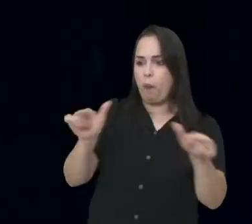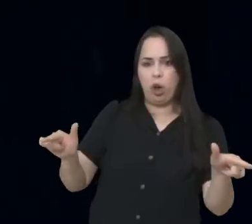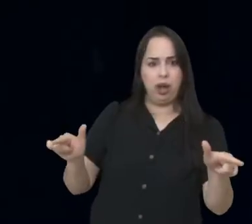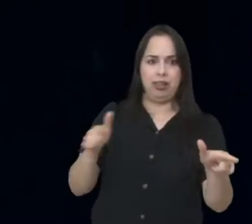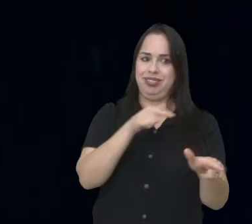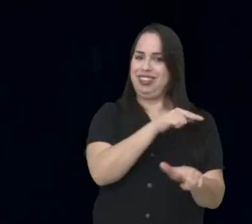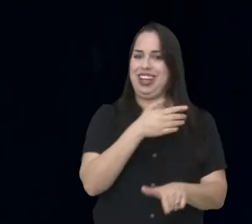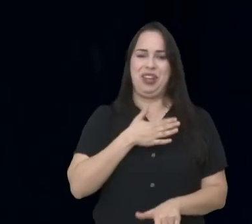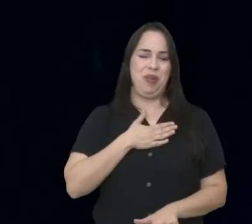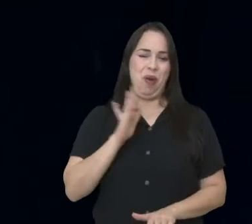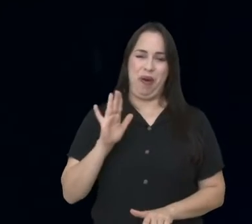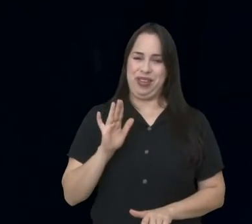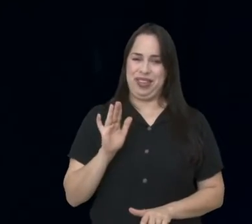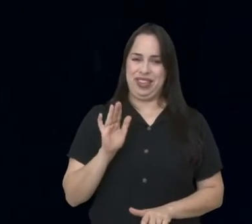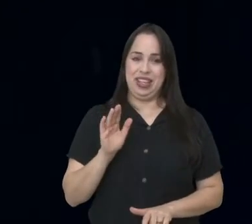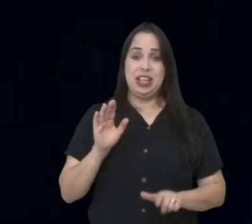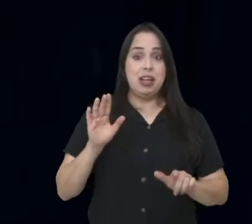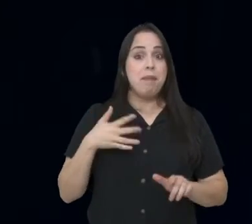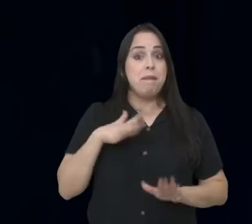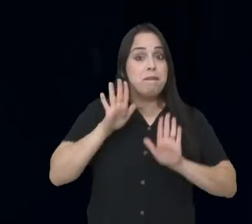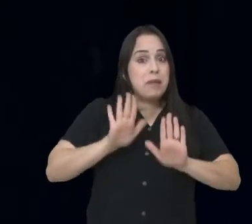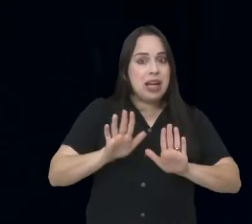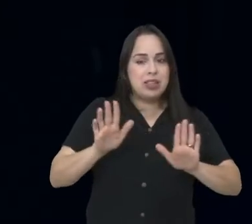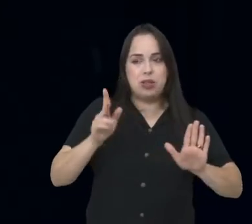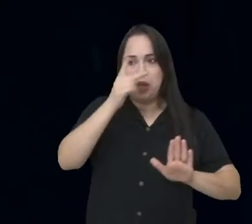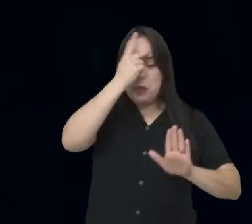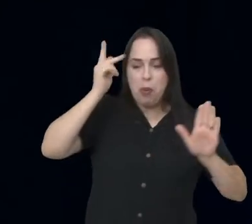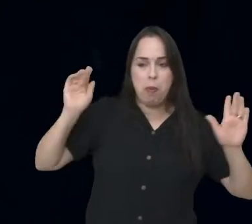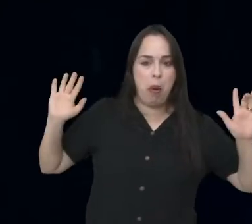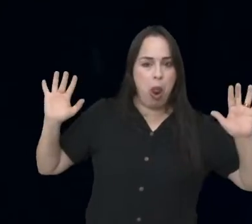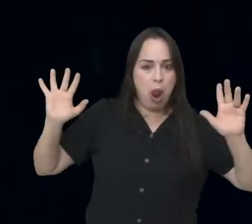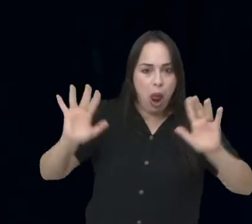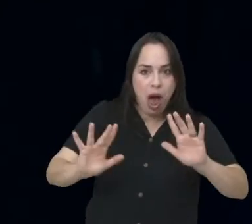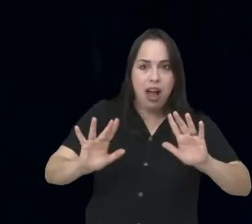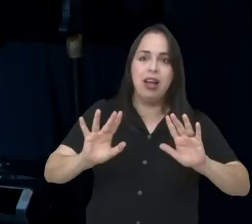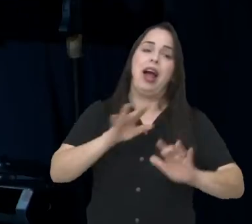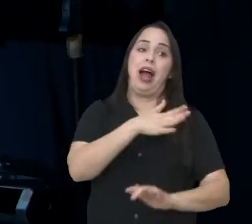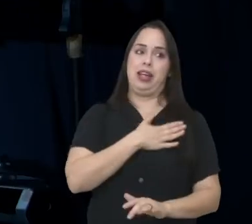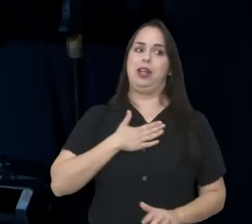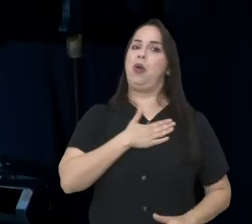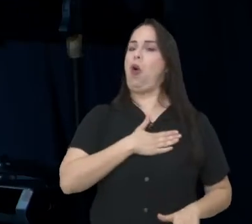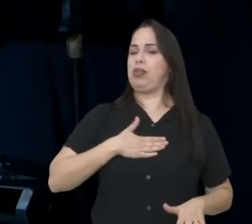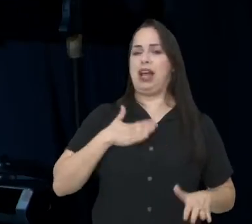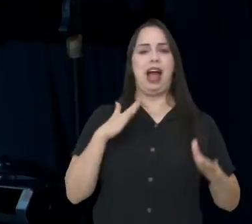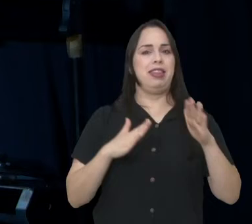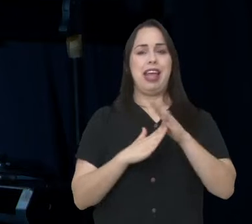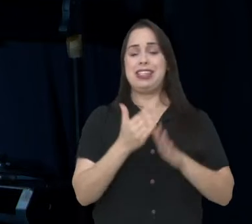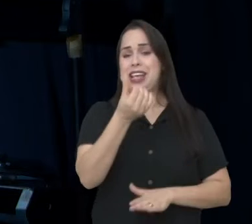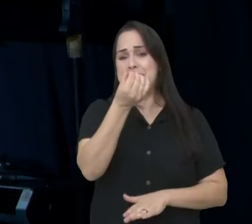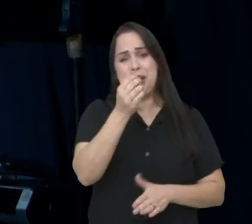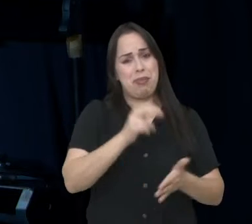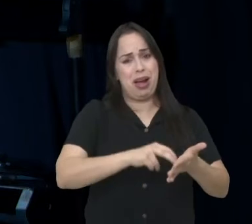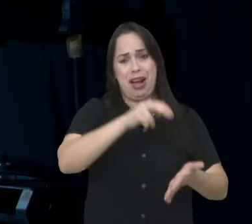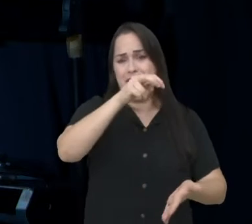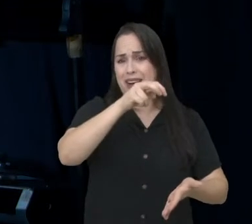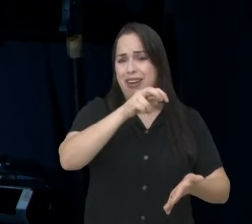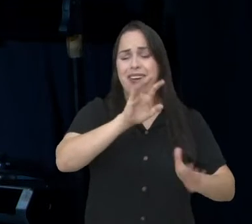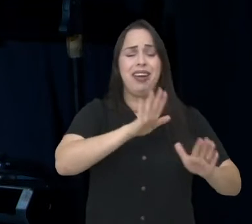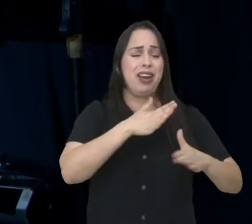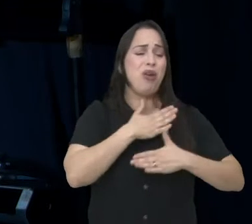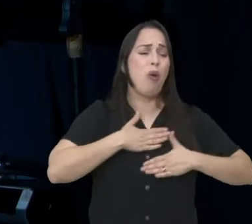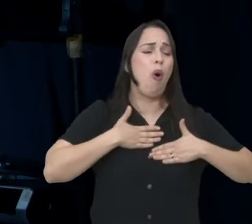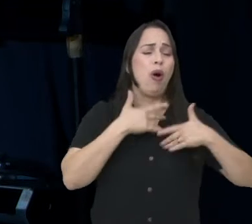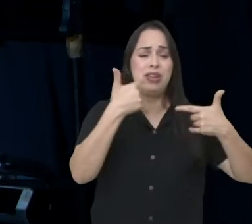não gosta que dá sono, mas quando está cheio de gente pode ficar até 6 da manhã que para ele tá ótimo, assim. E como